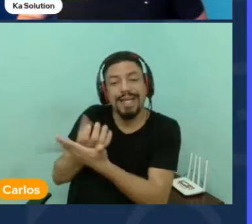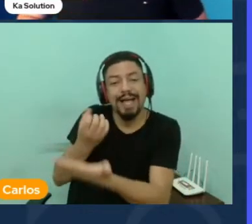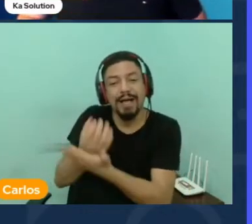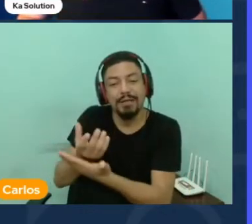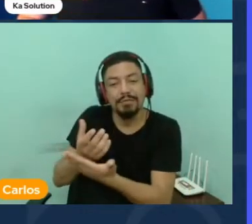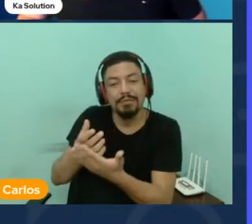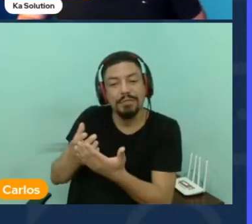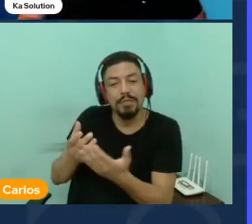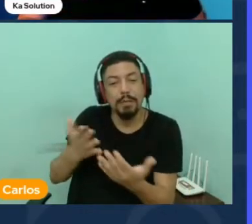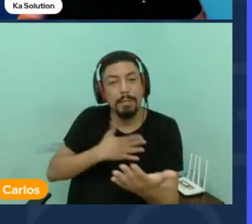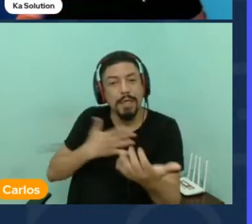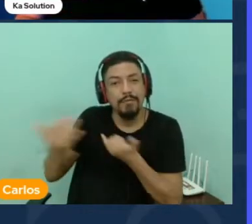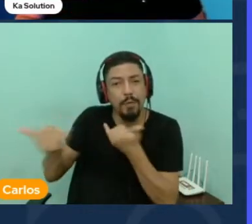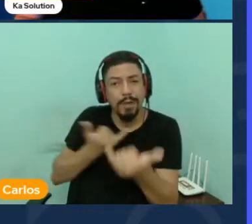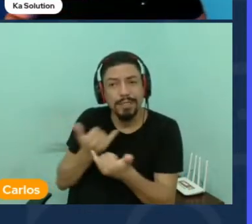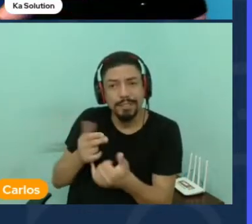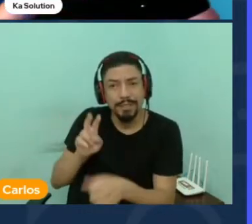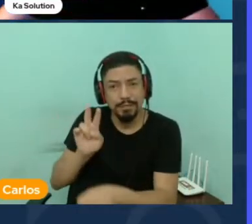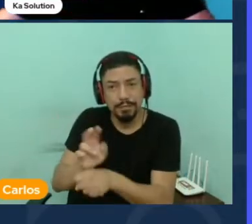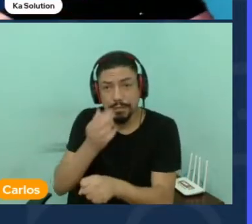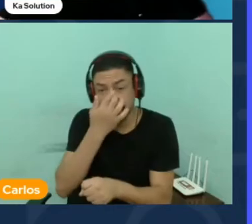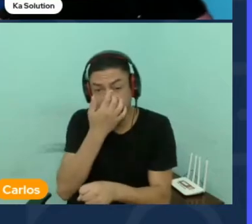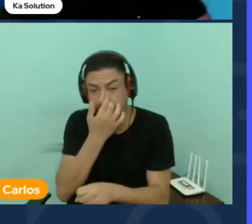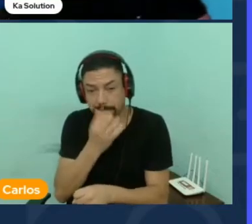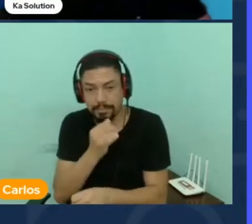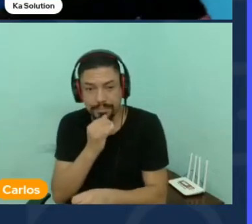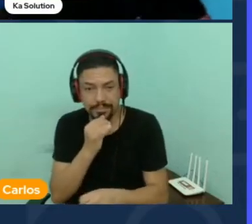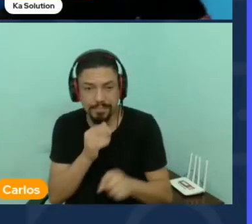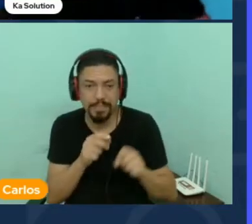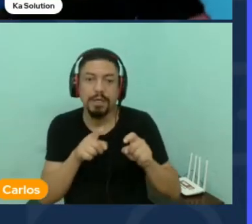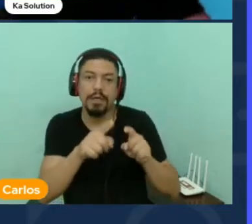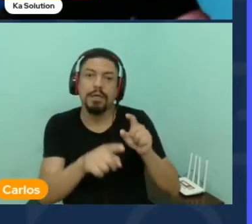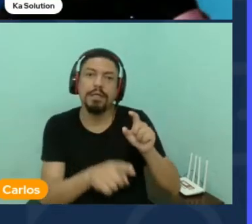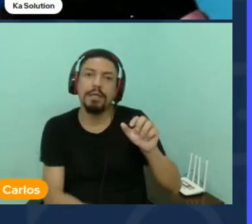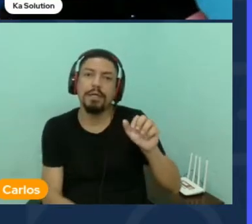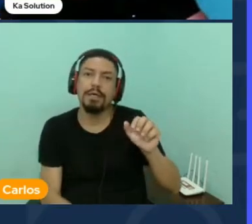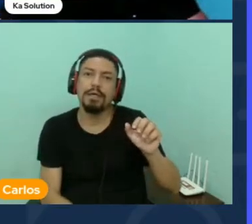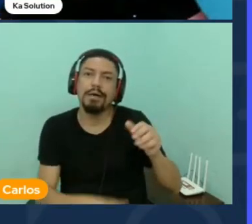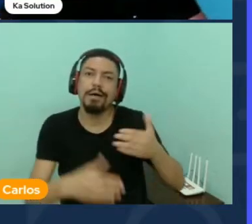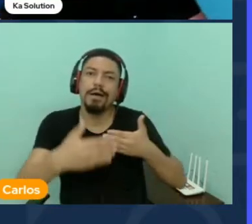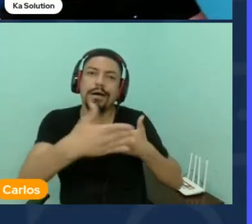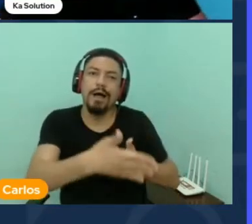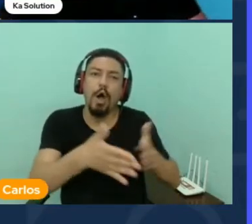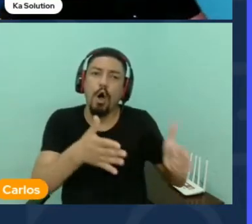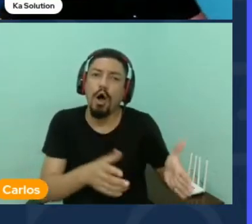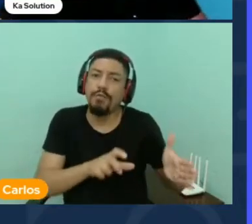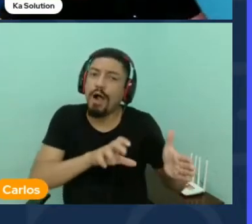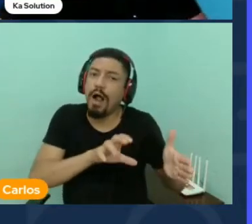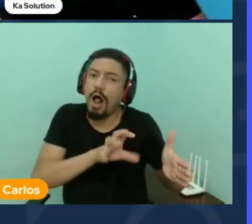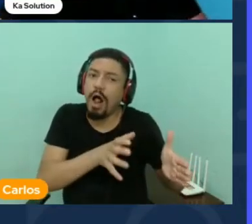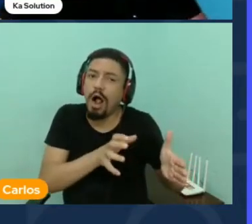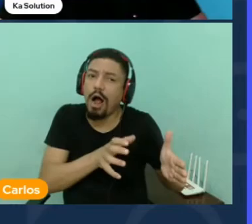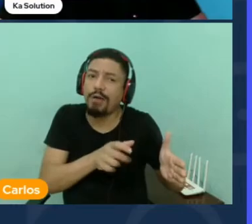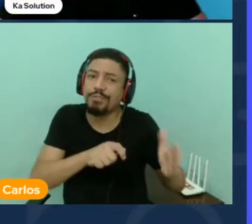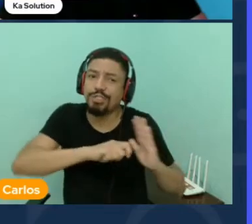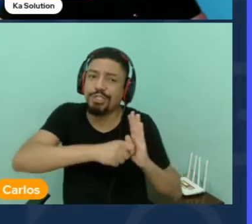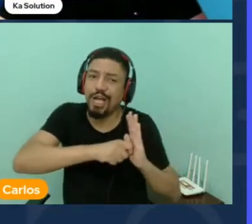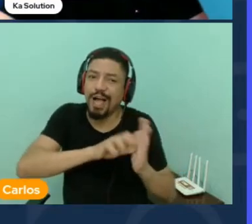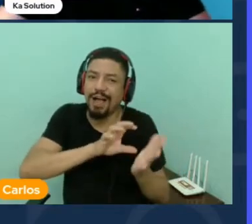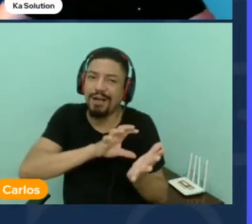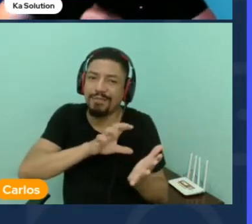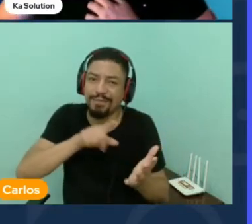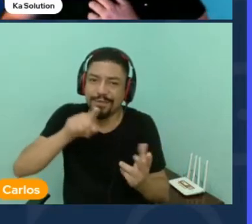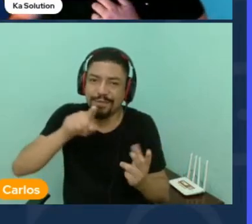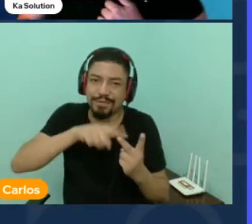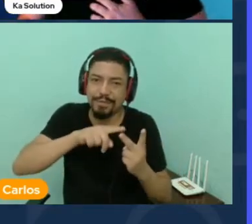minha informação. Por exemplo, o Amazon Key Management Service, ou KMS, e o